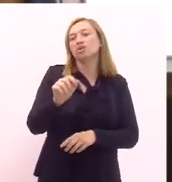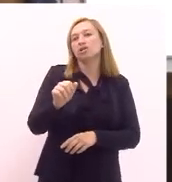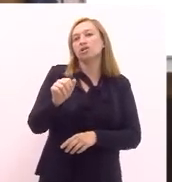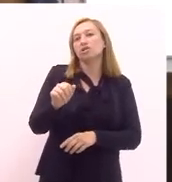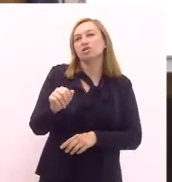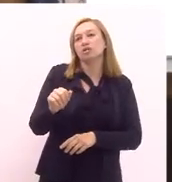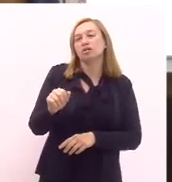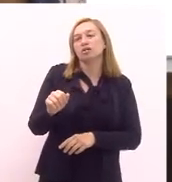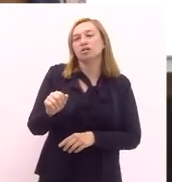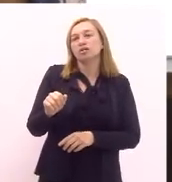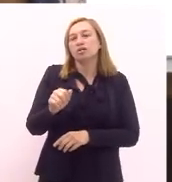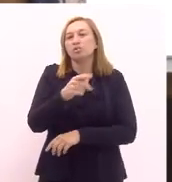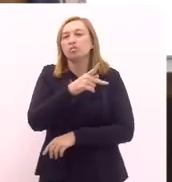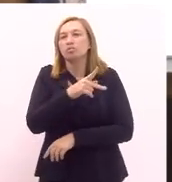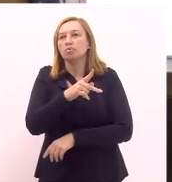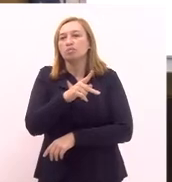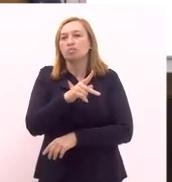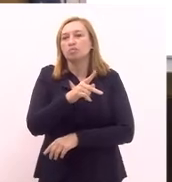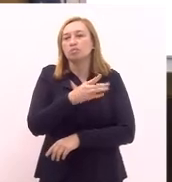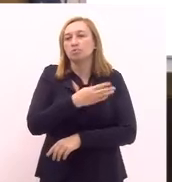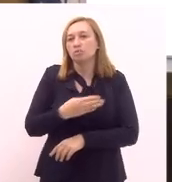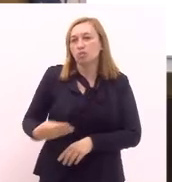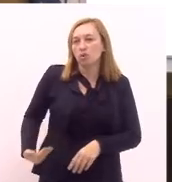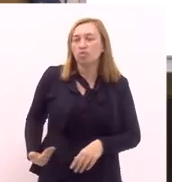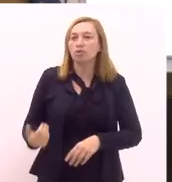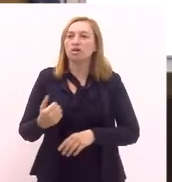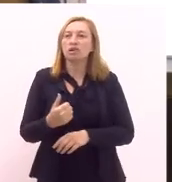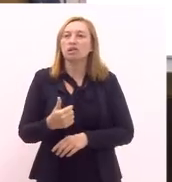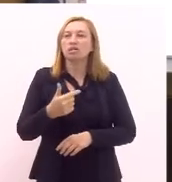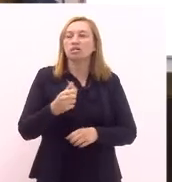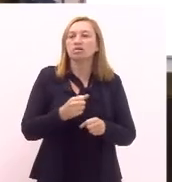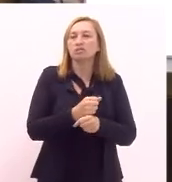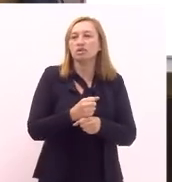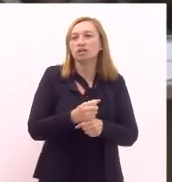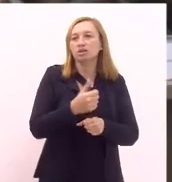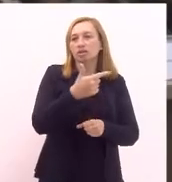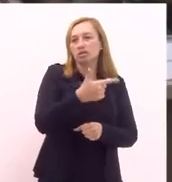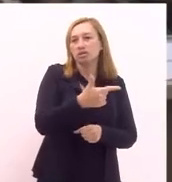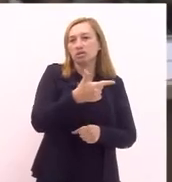prorrogada por mais de dez anos aqui pela alerj em 2018